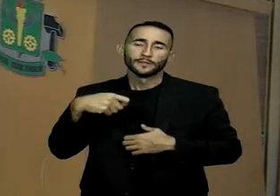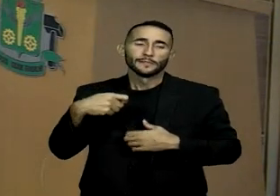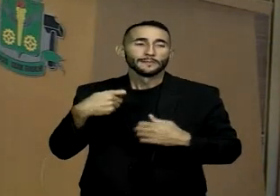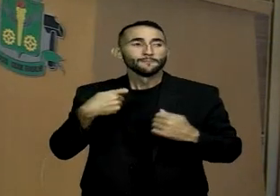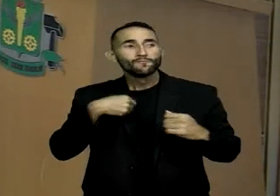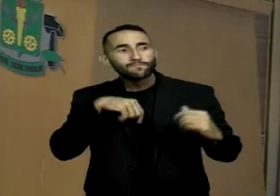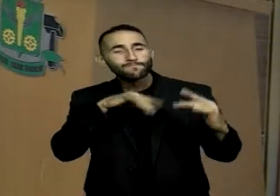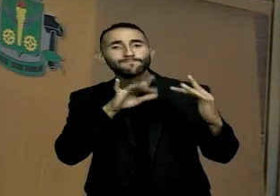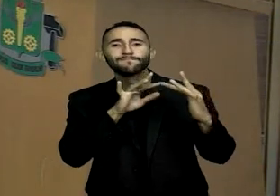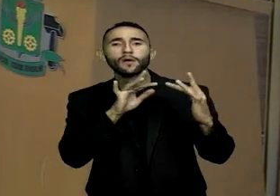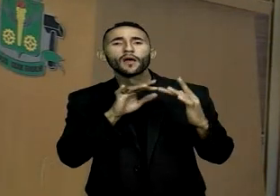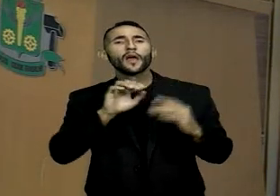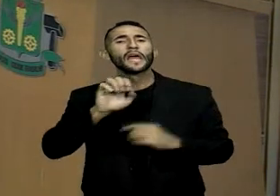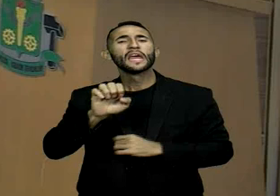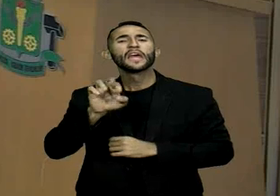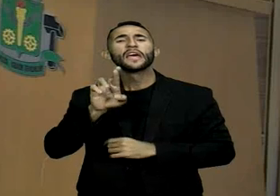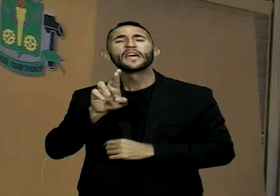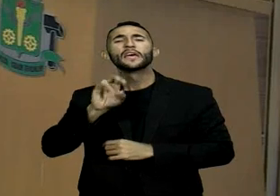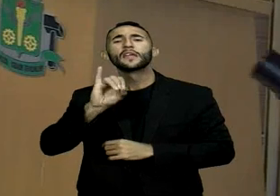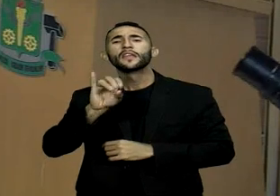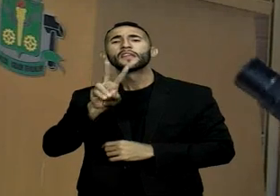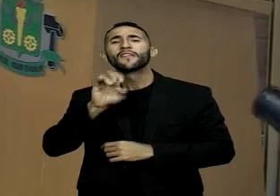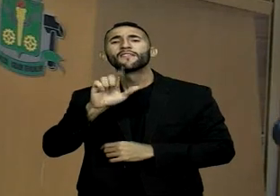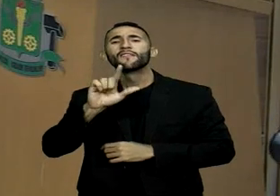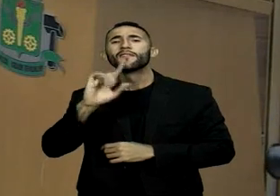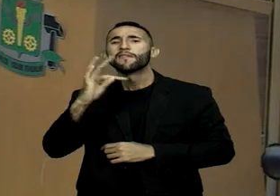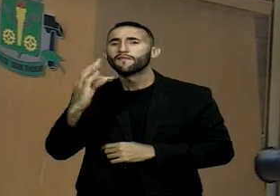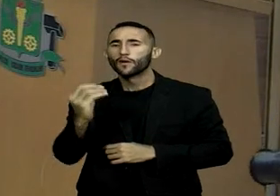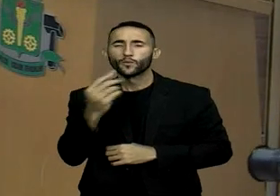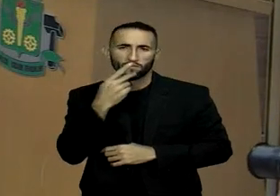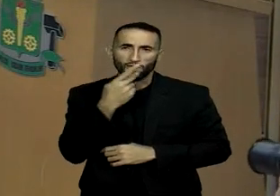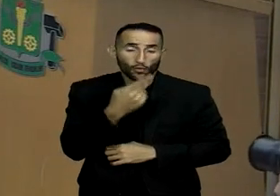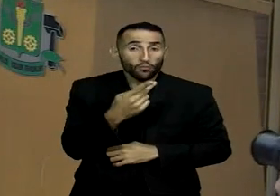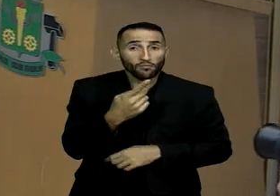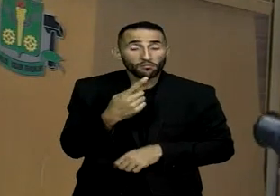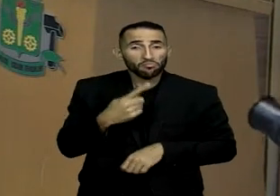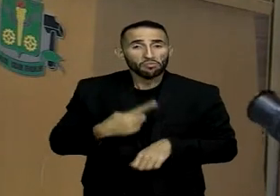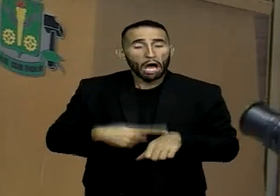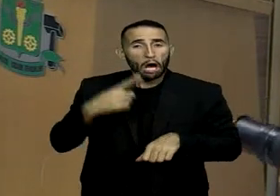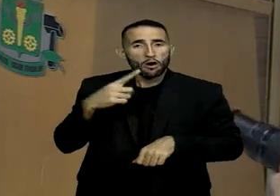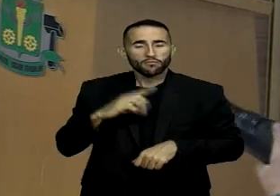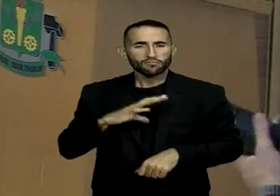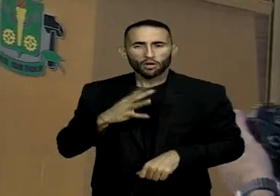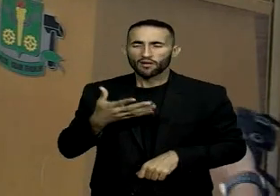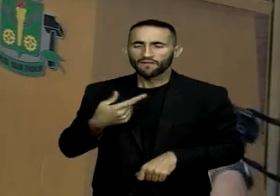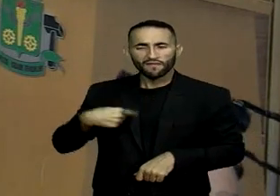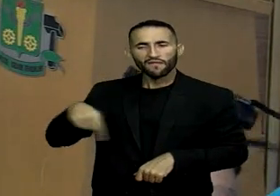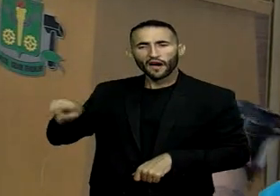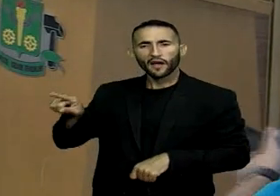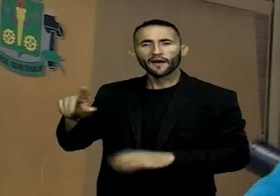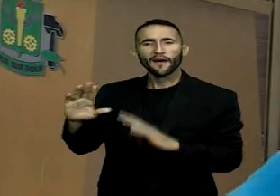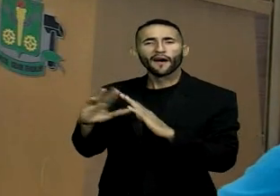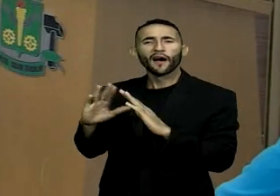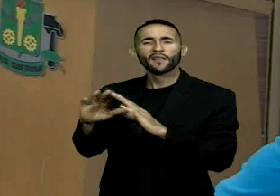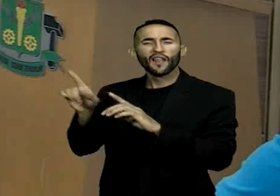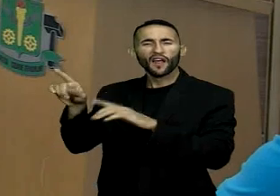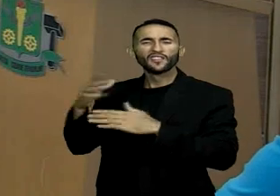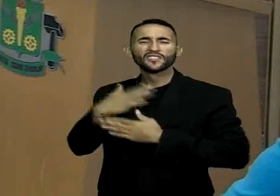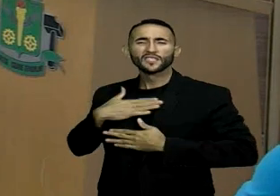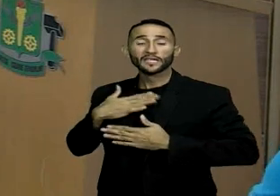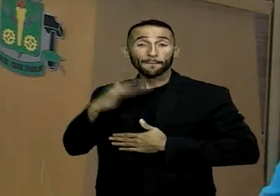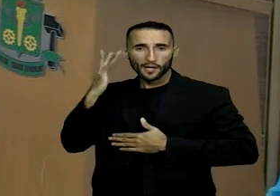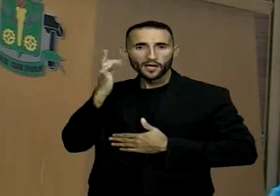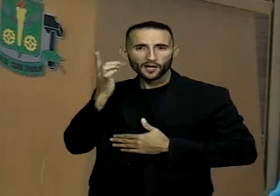Elivelto, poxa, eu preciso dessa demanda. Ele falou, vereador, fique tranquilo. vai para casa descansar, amanhã isso